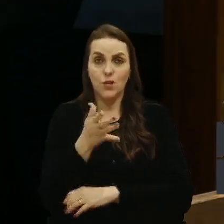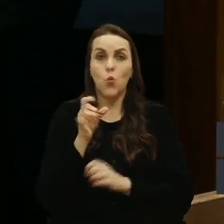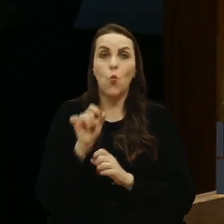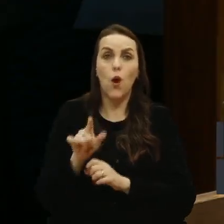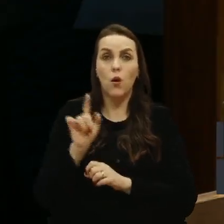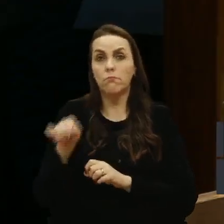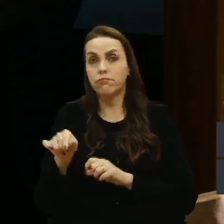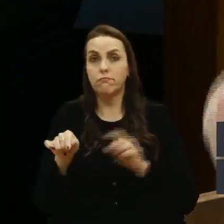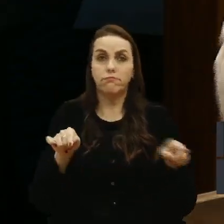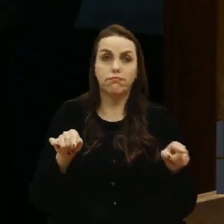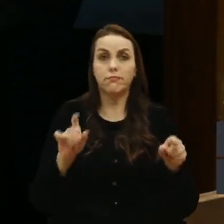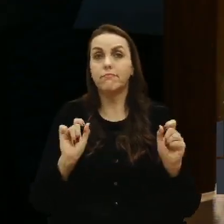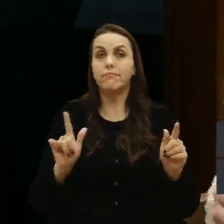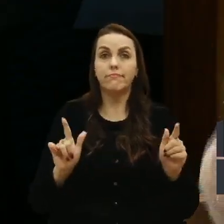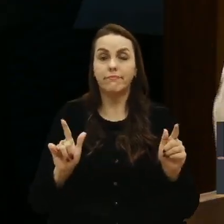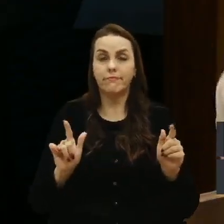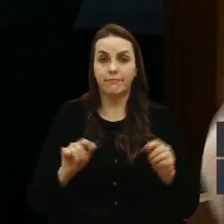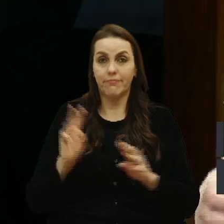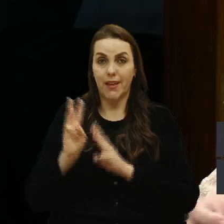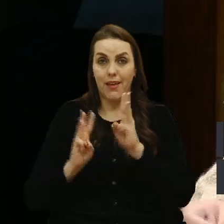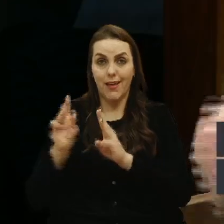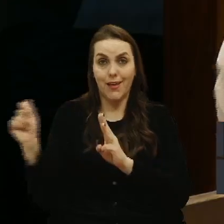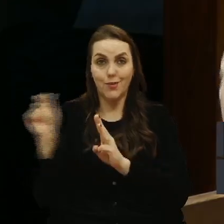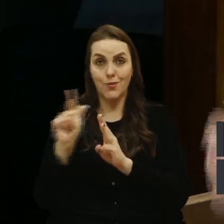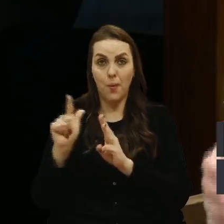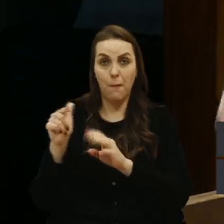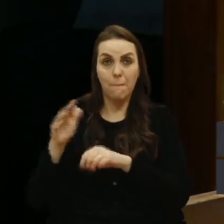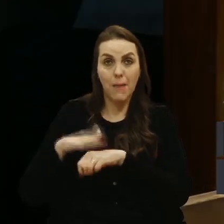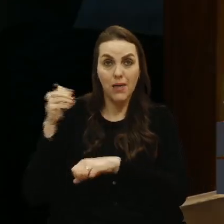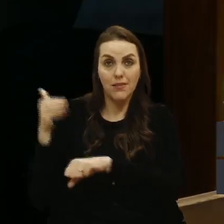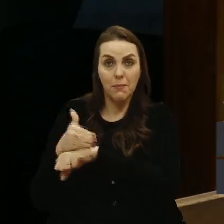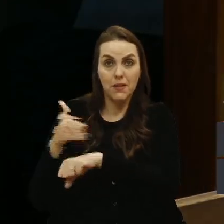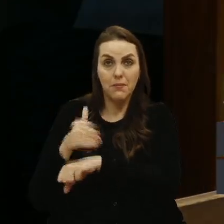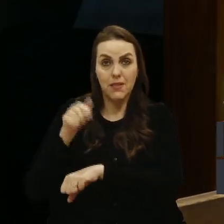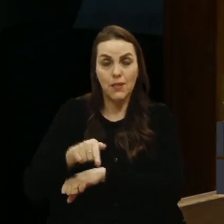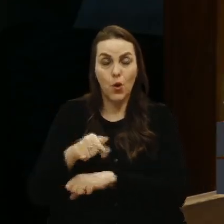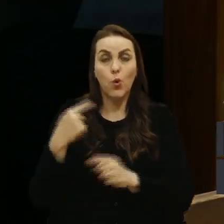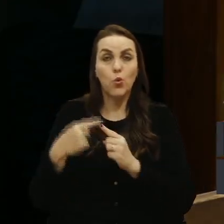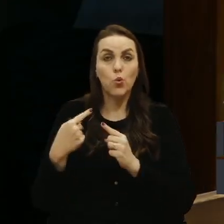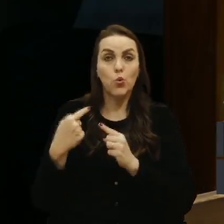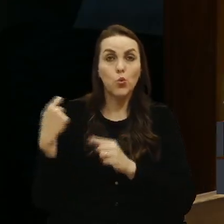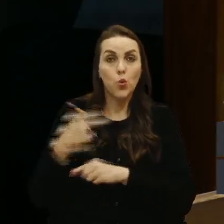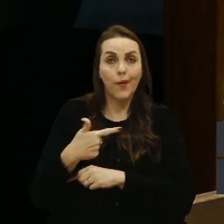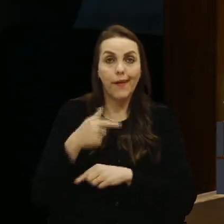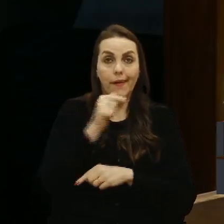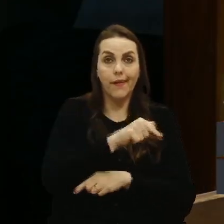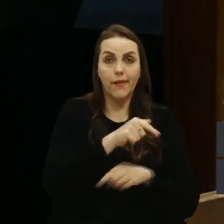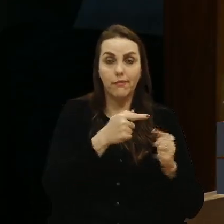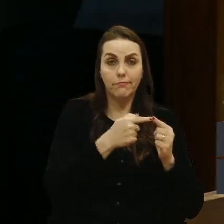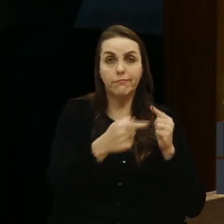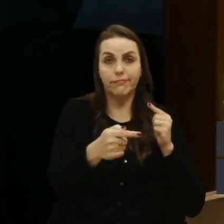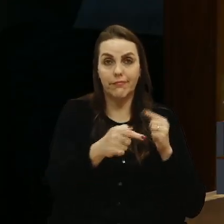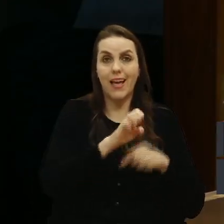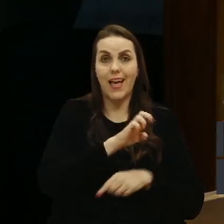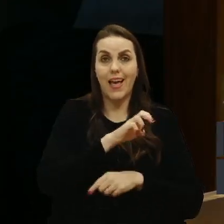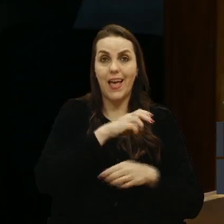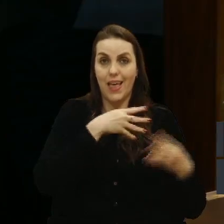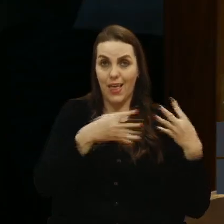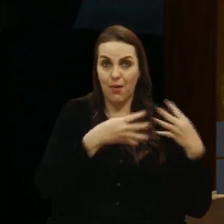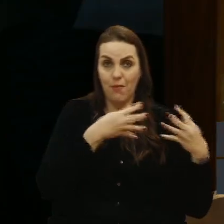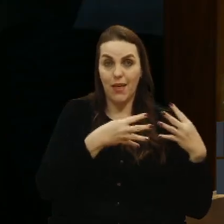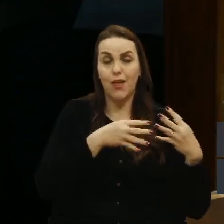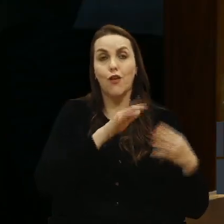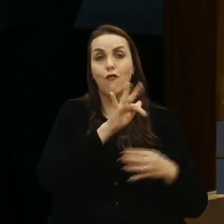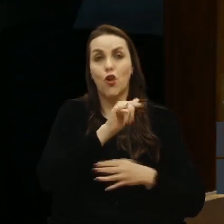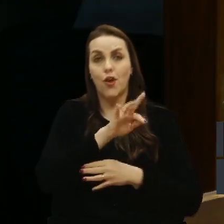o táxi lotação tem mais adesão do que a linha EPI Floresta